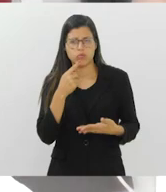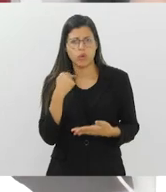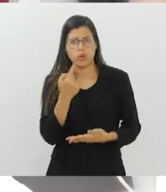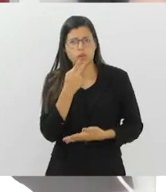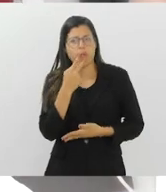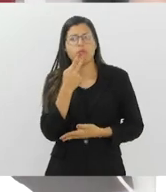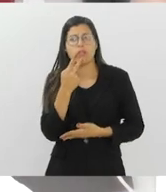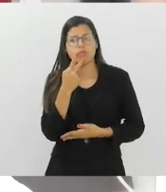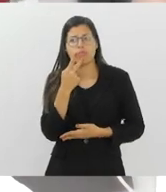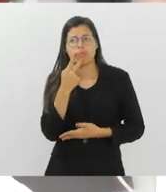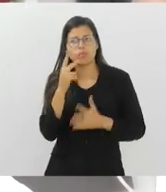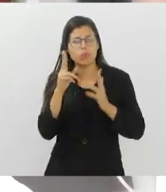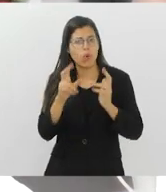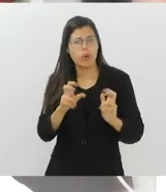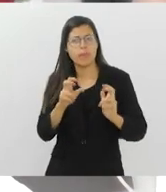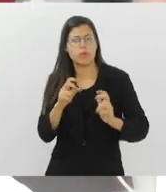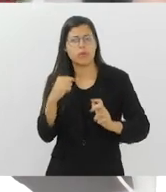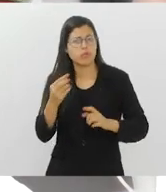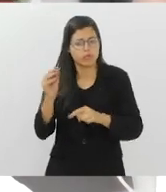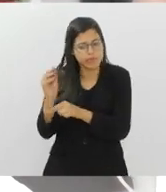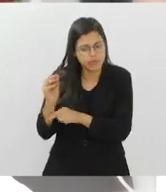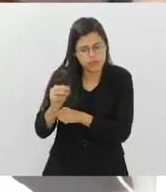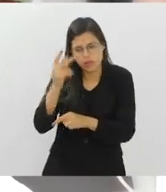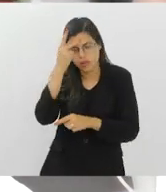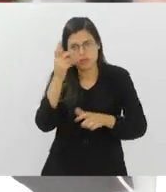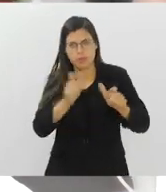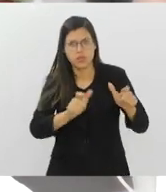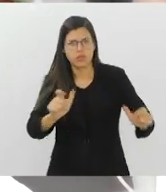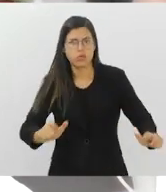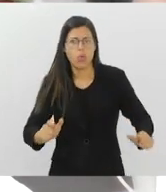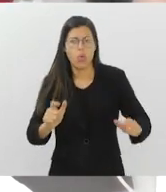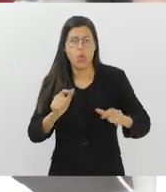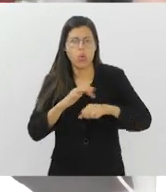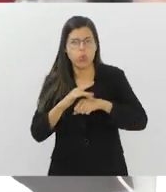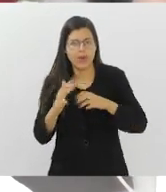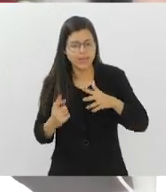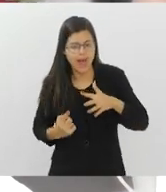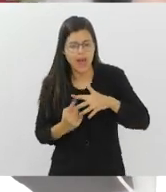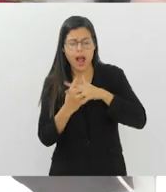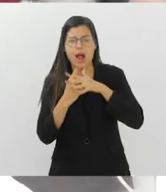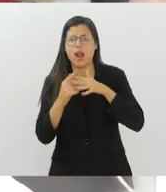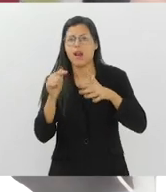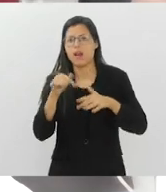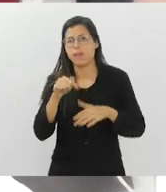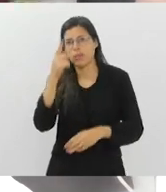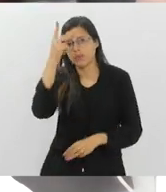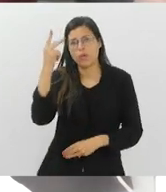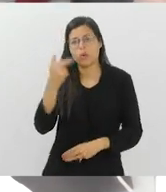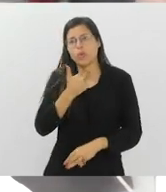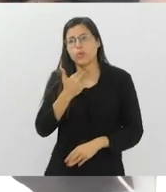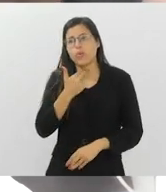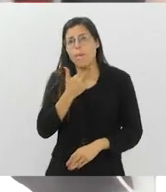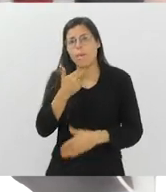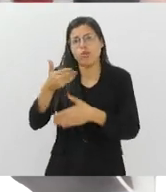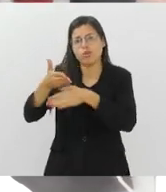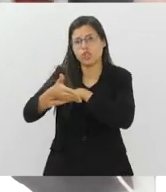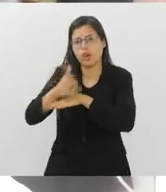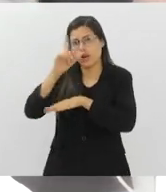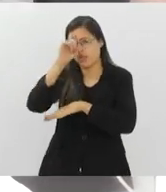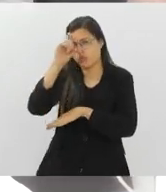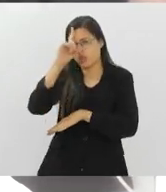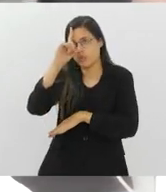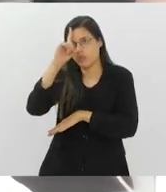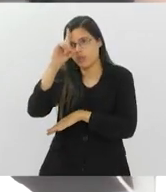cuidando dessas crianças, dessas pessoas com doenças raras, das pessoas que não podem chegar num hospital e